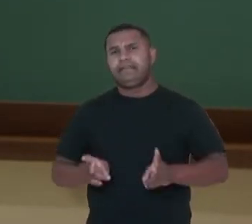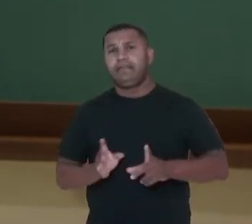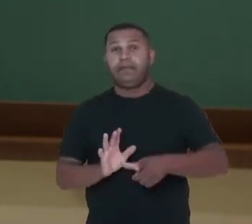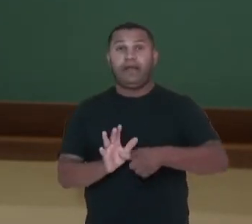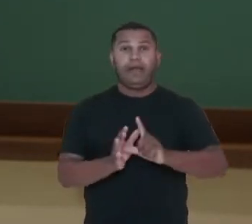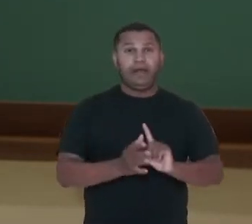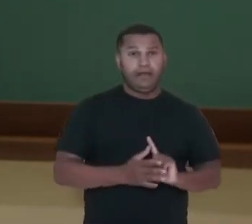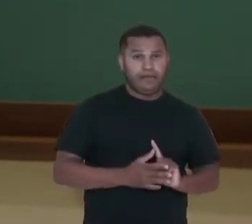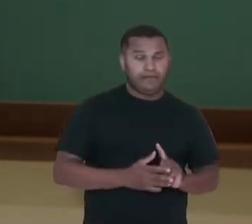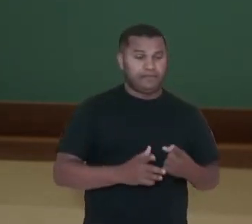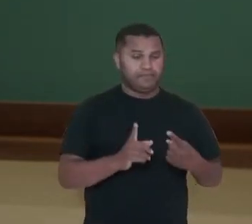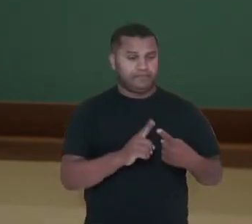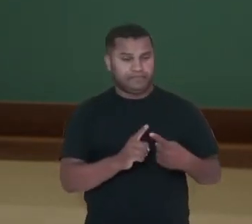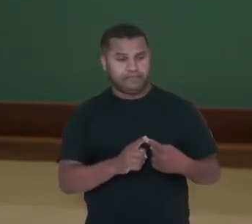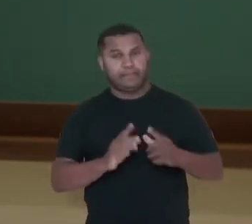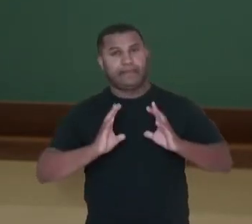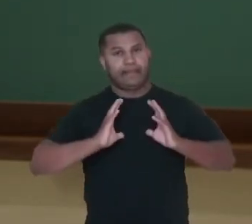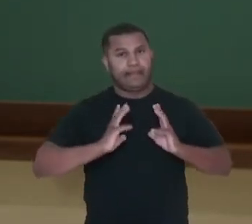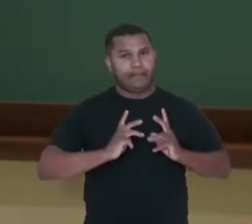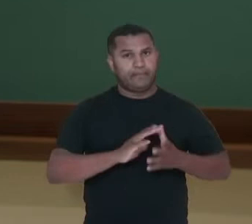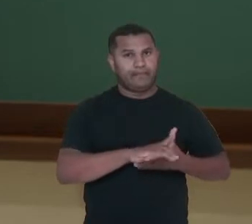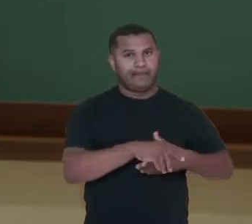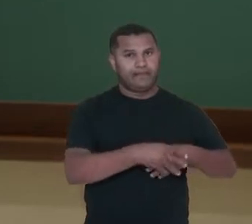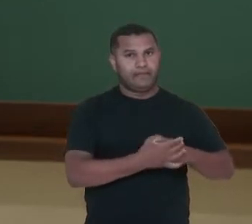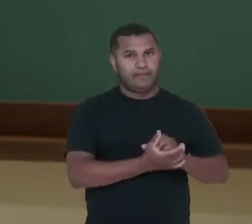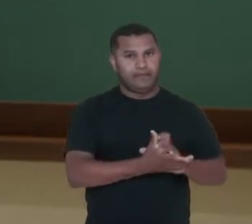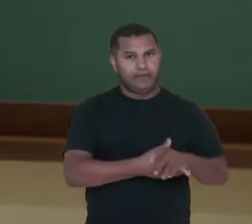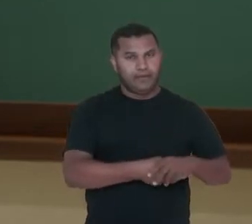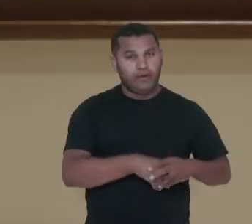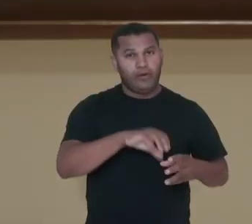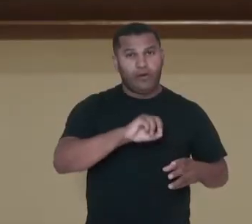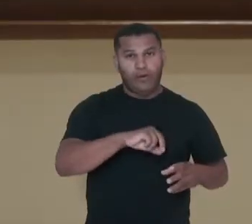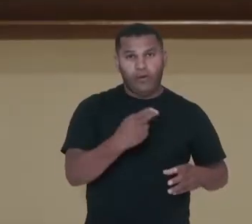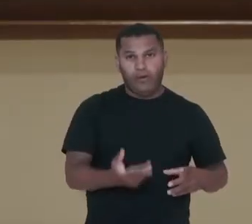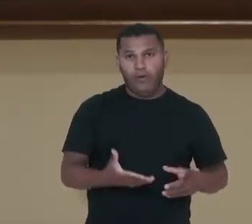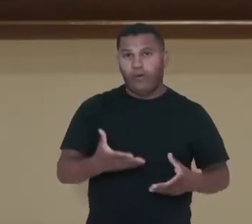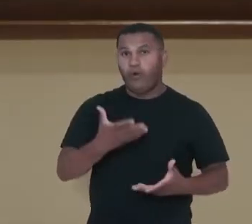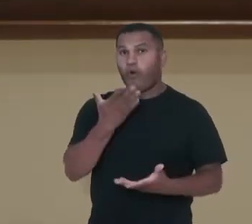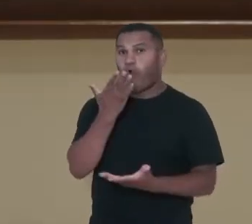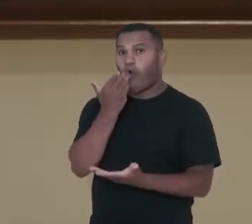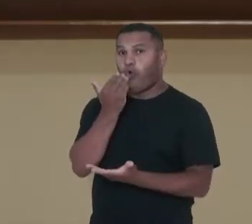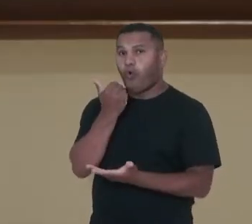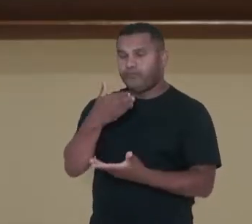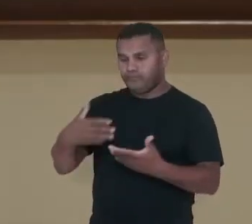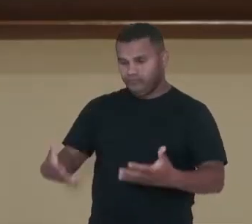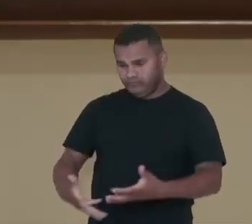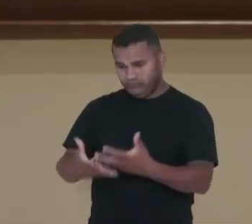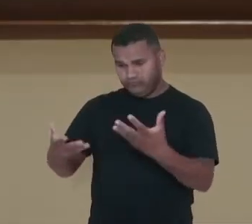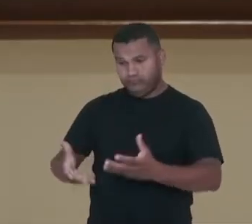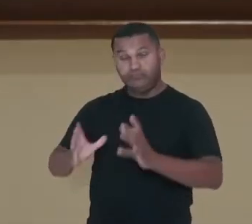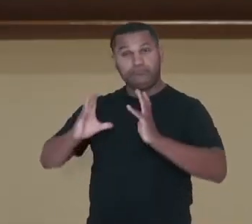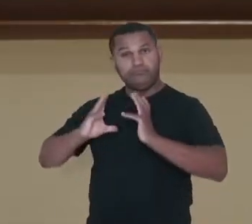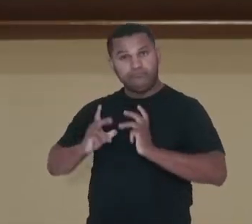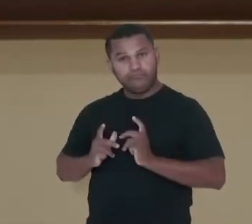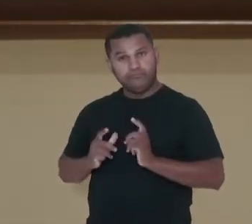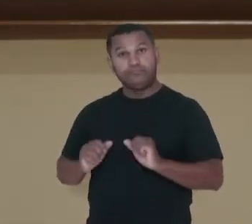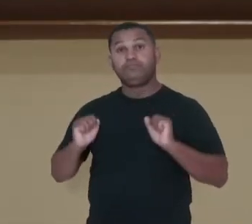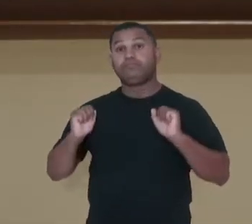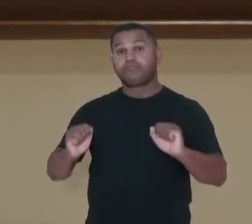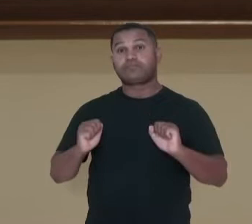os alimentos, por que esse simples ato pode salvar vidas? Por que,